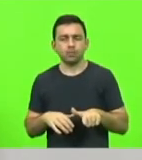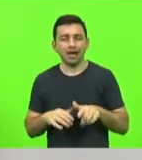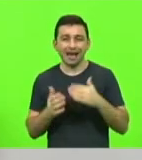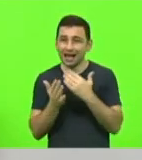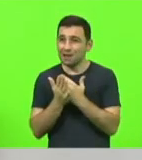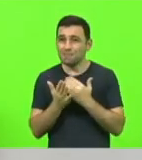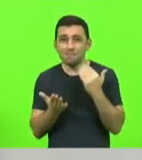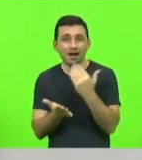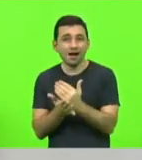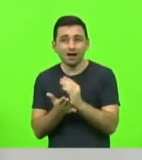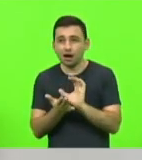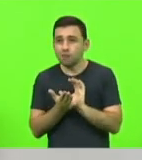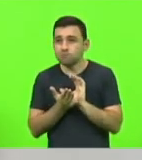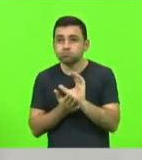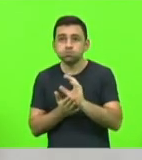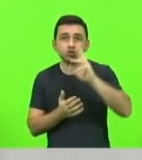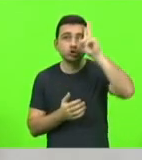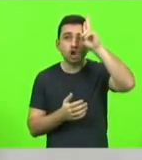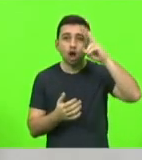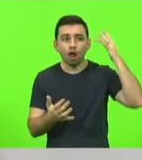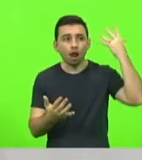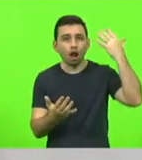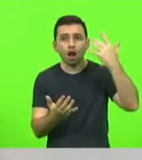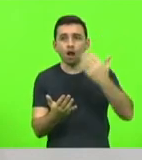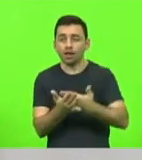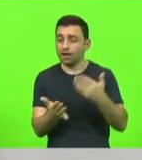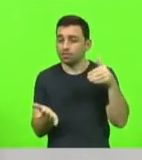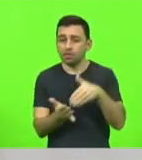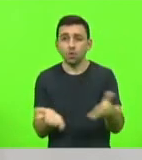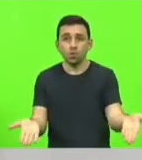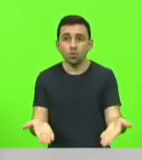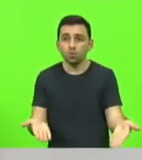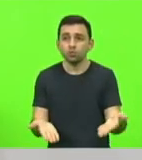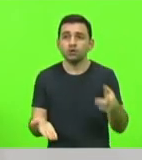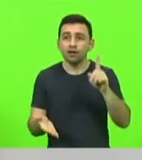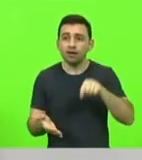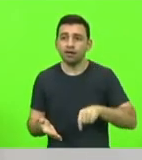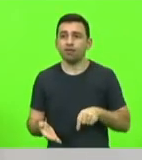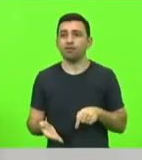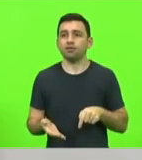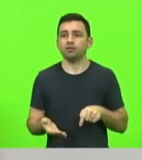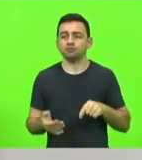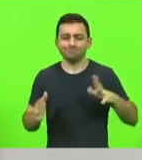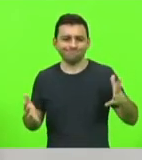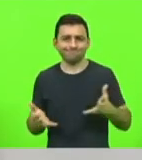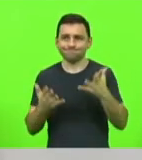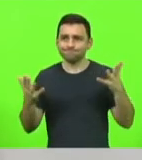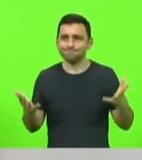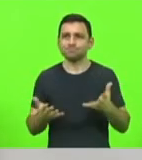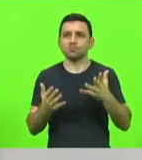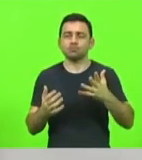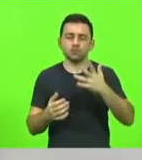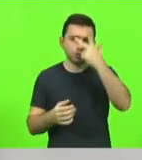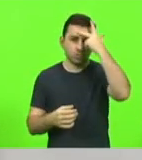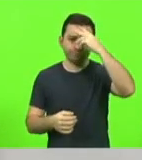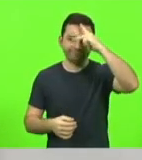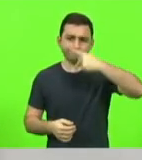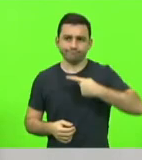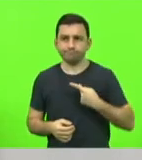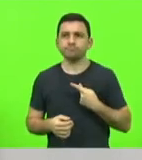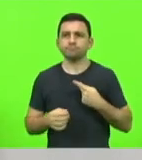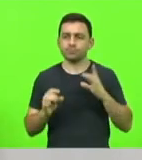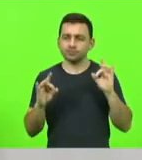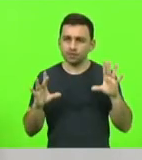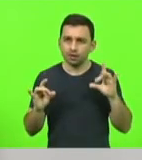da história para a inclusão em Santa Catarina, que visa a promoção da autonomia das pessoas